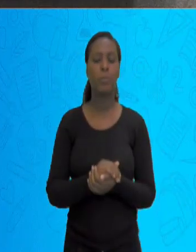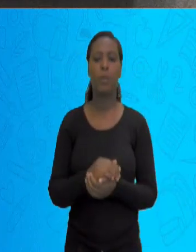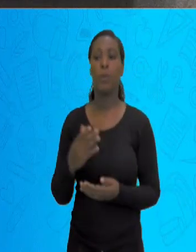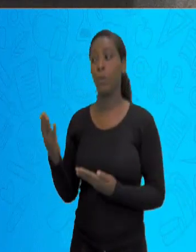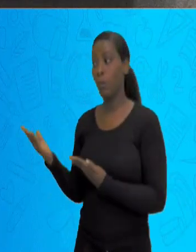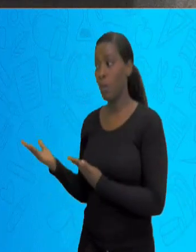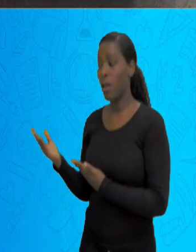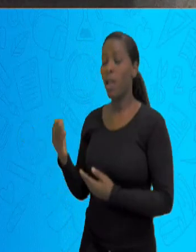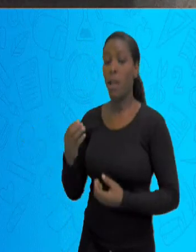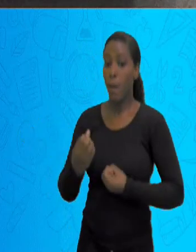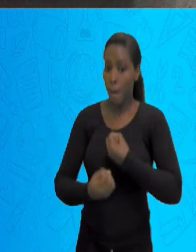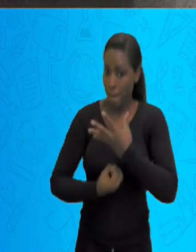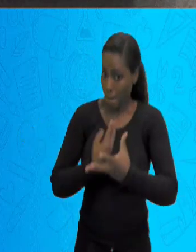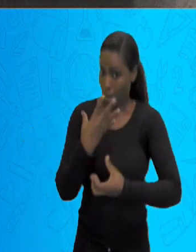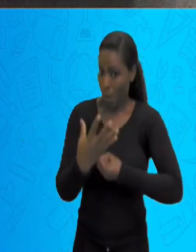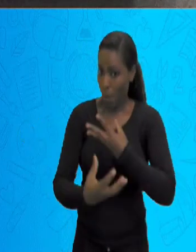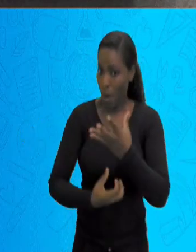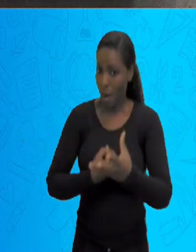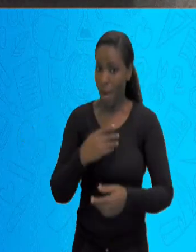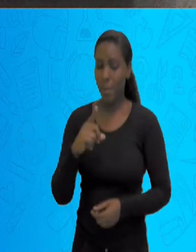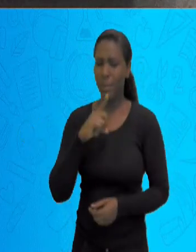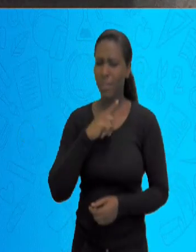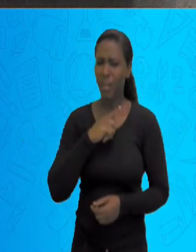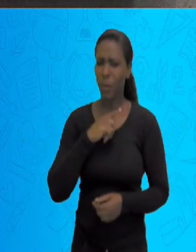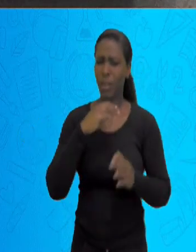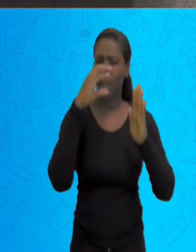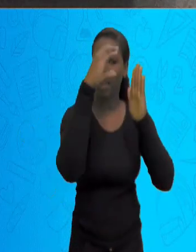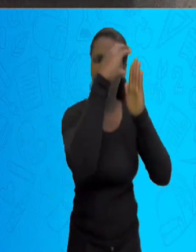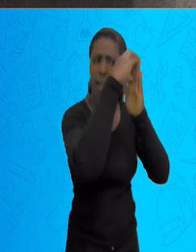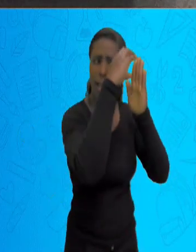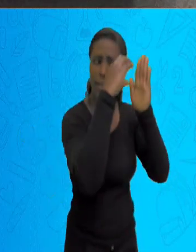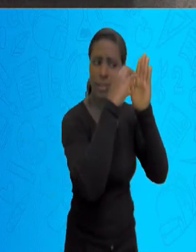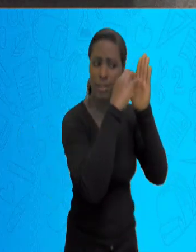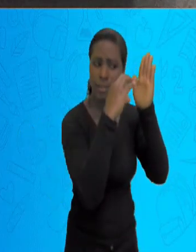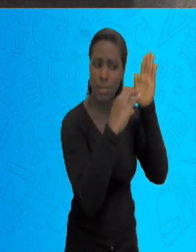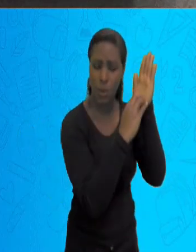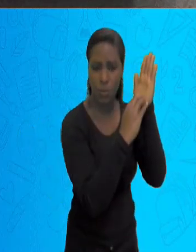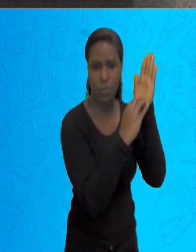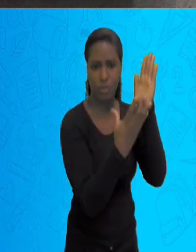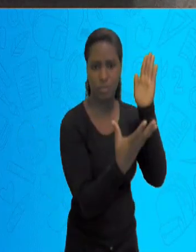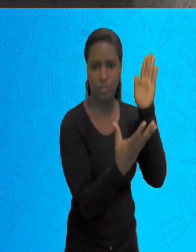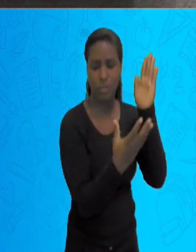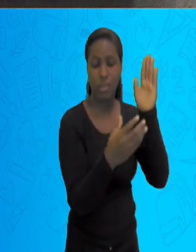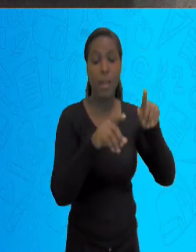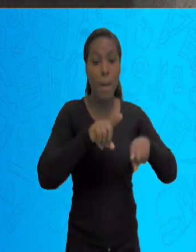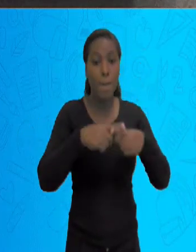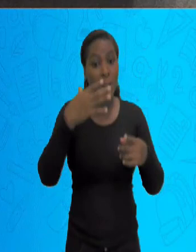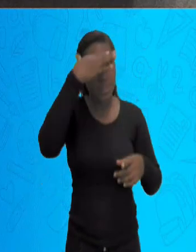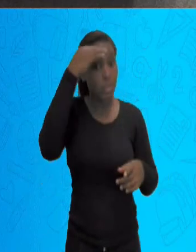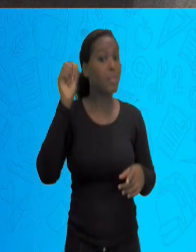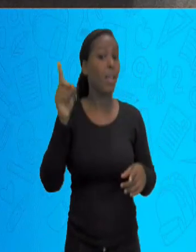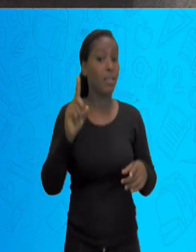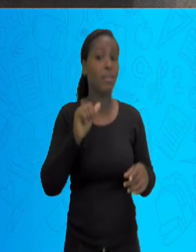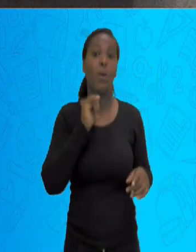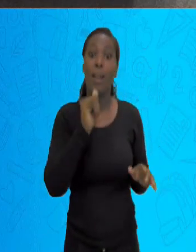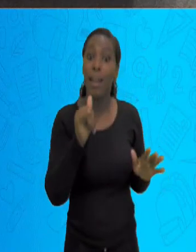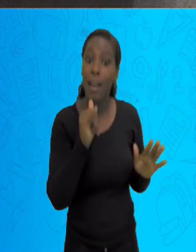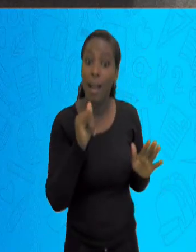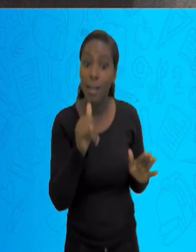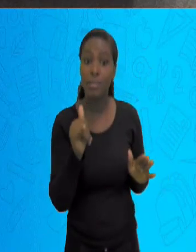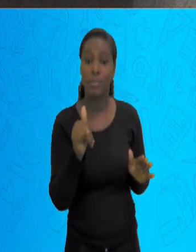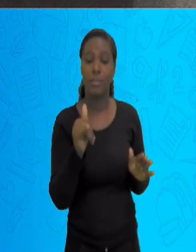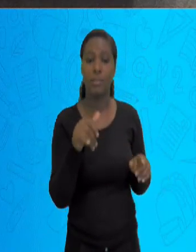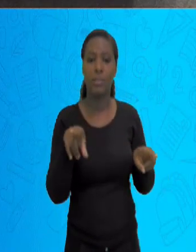estrofes. Tem versos, não é mesmo? Mas não podemos esquecer, ele é narrativo. Ele também vai apresentar